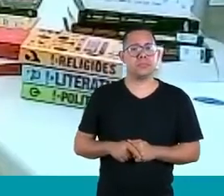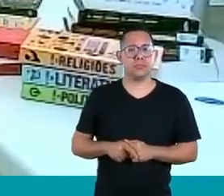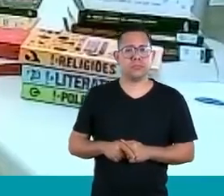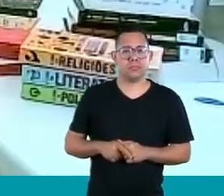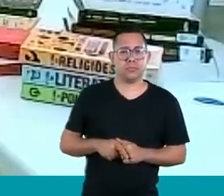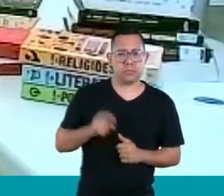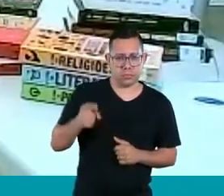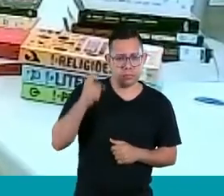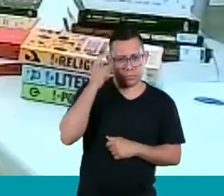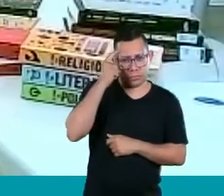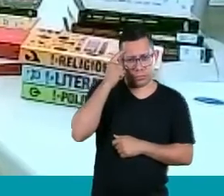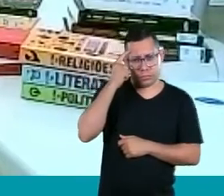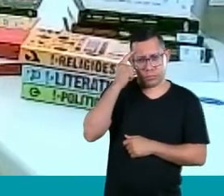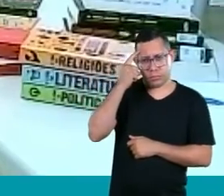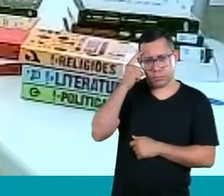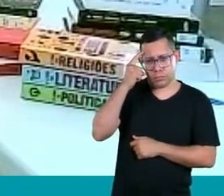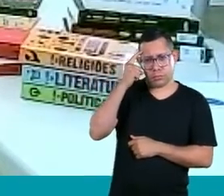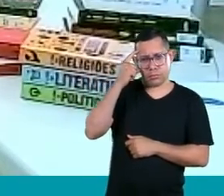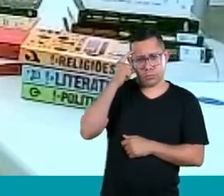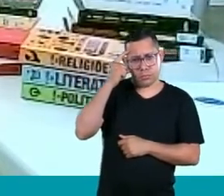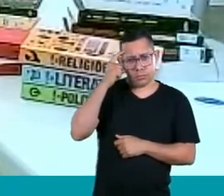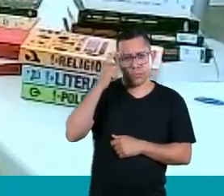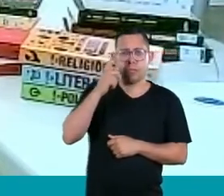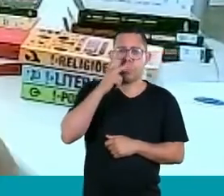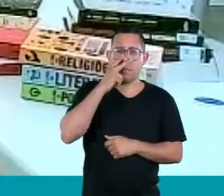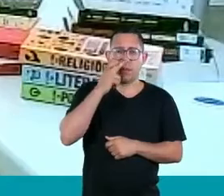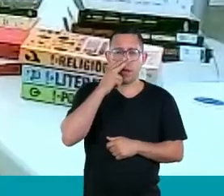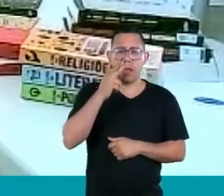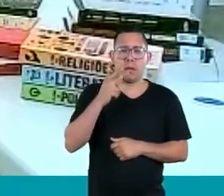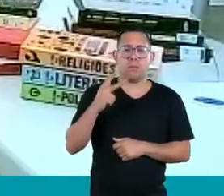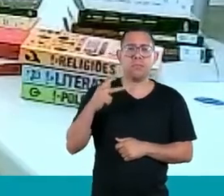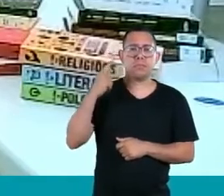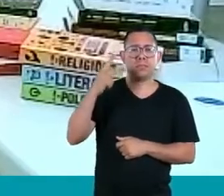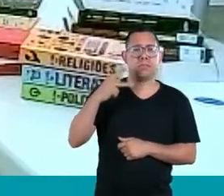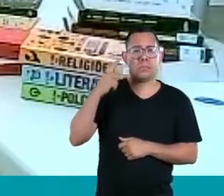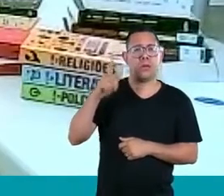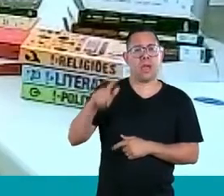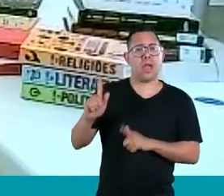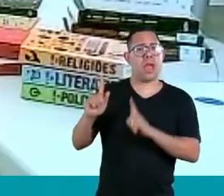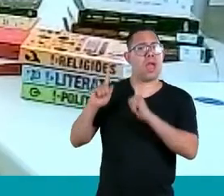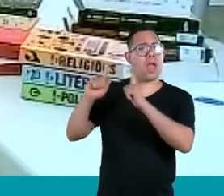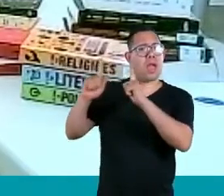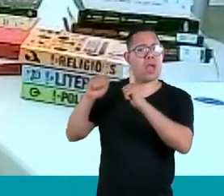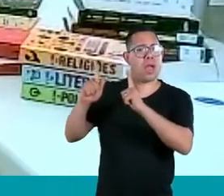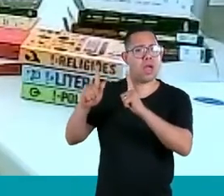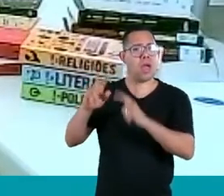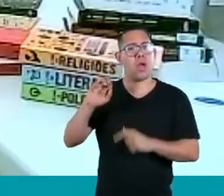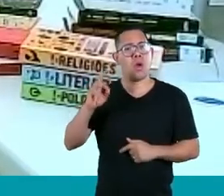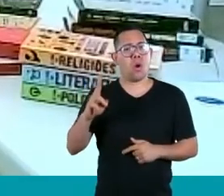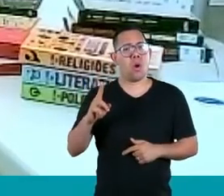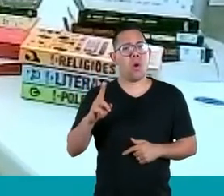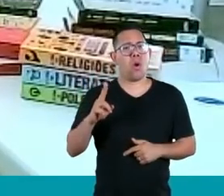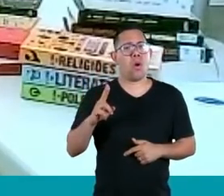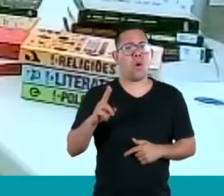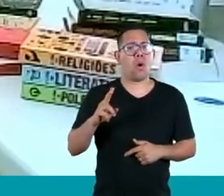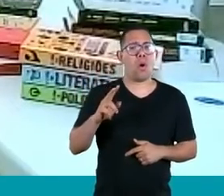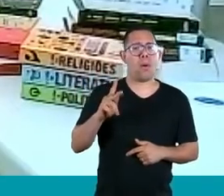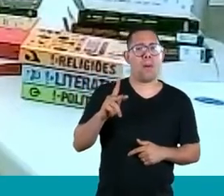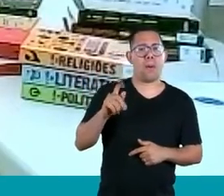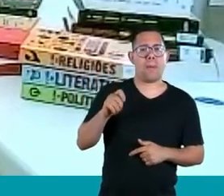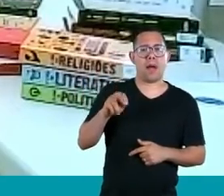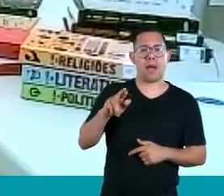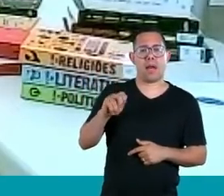ela pensou a força e o ato político que tem ao dizer que isso é uma greve, ou que isso é uma manifestação, ou que isso é uma